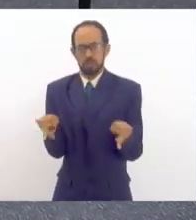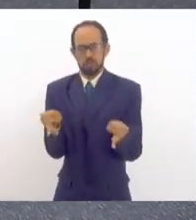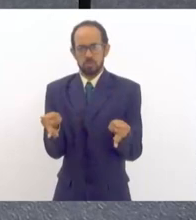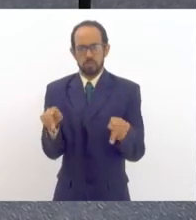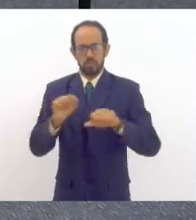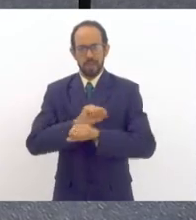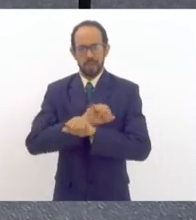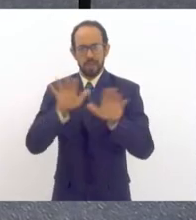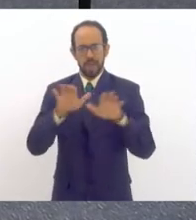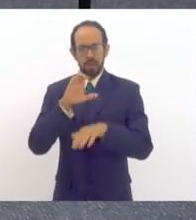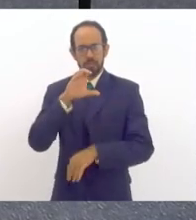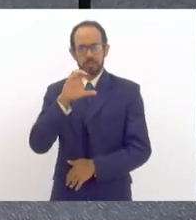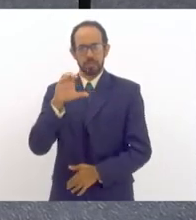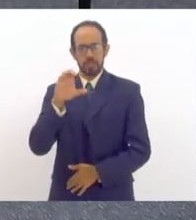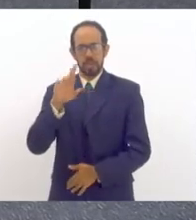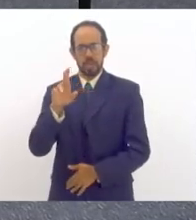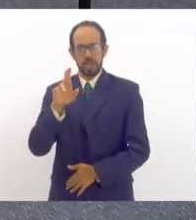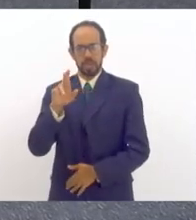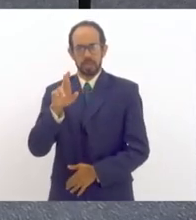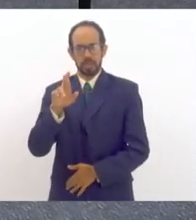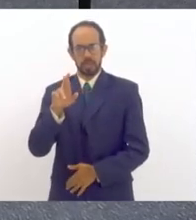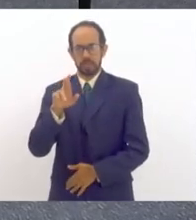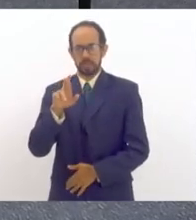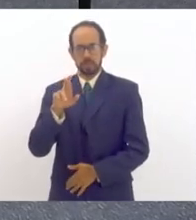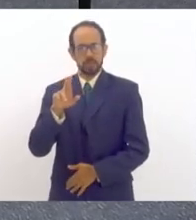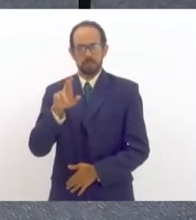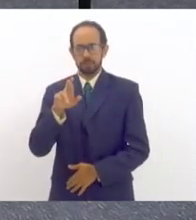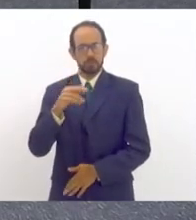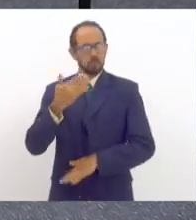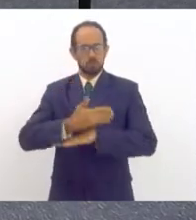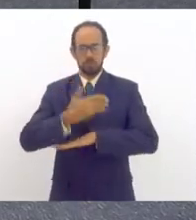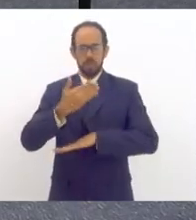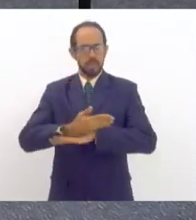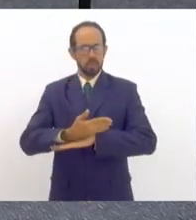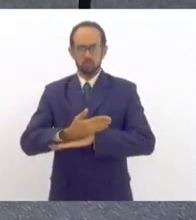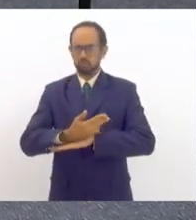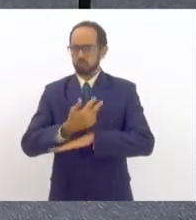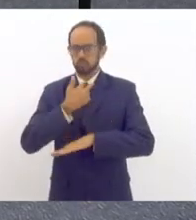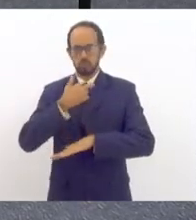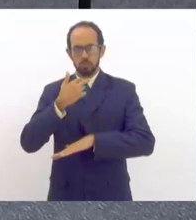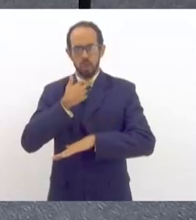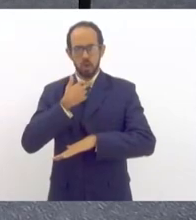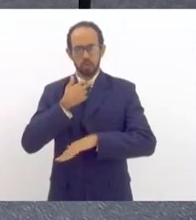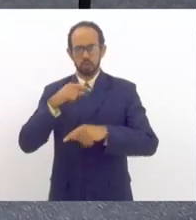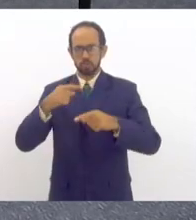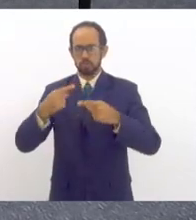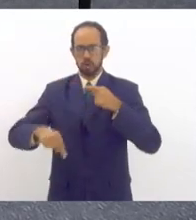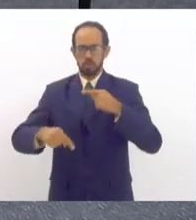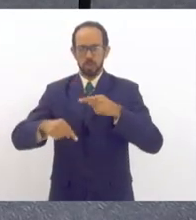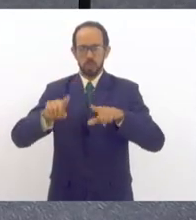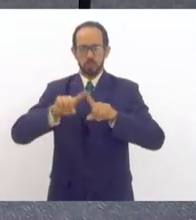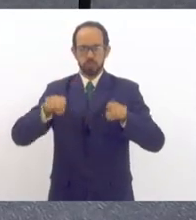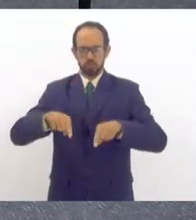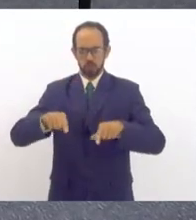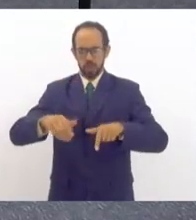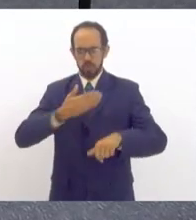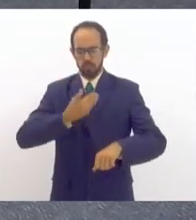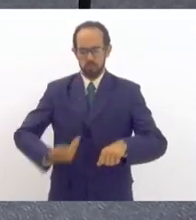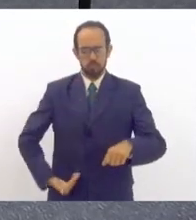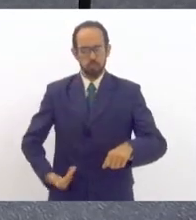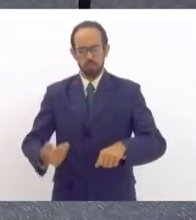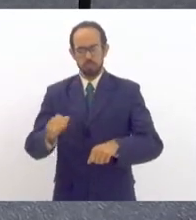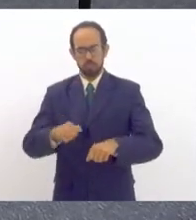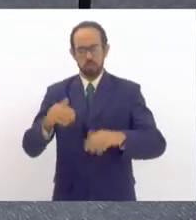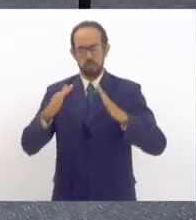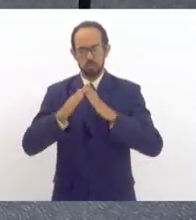Claro para CCR que o pedágio não pode atingir o trabalhador Aquele que mora no